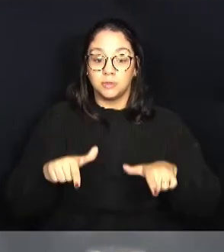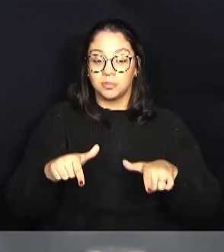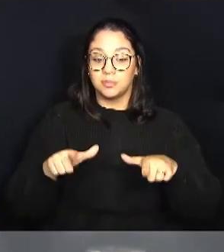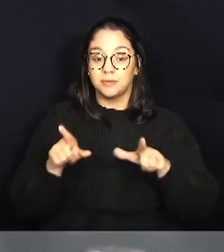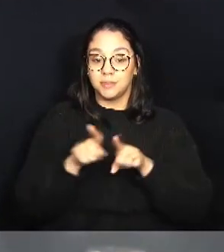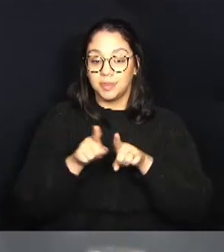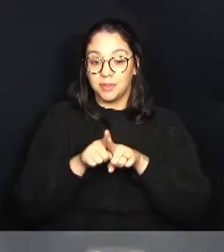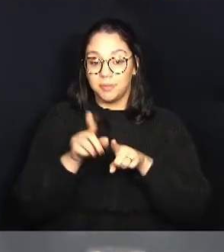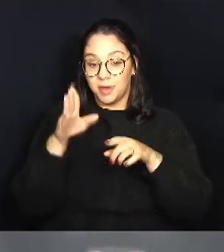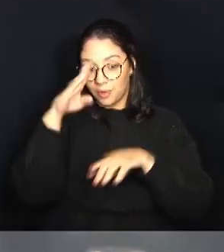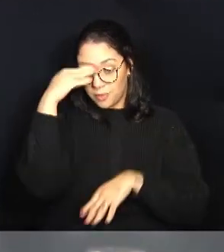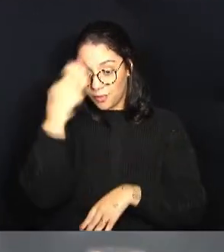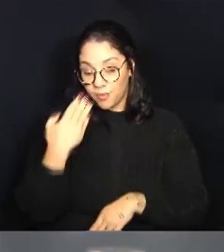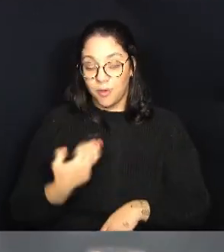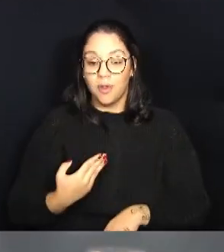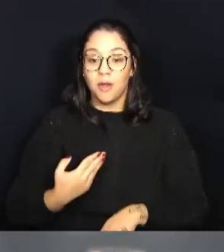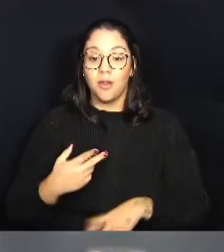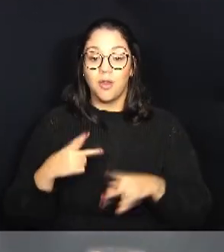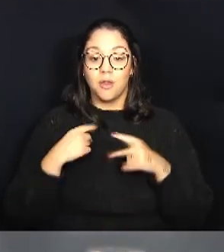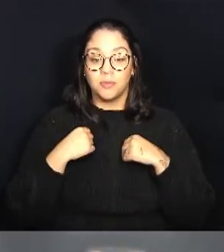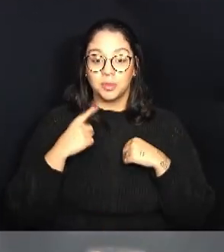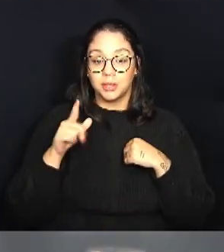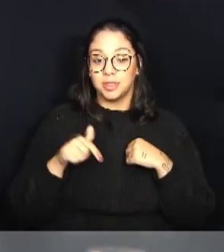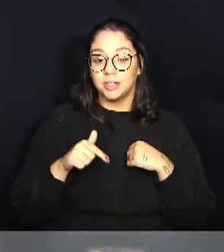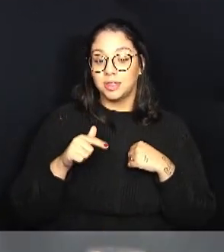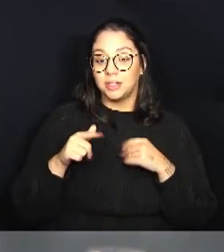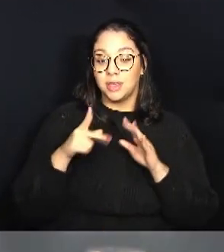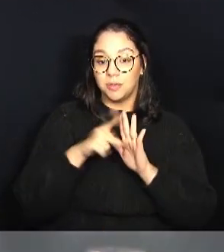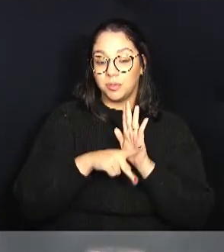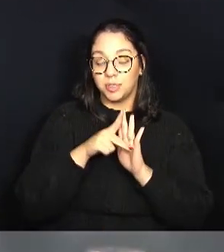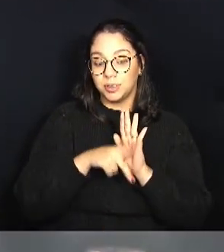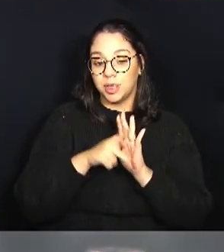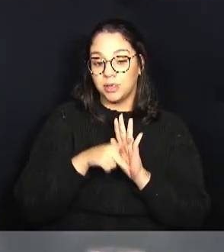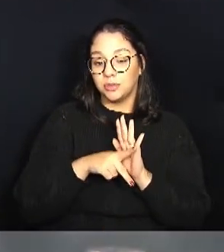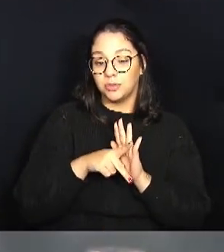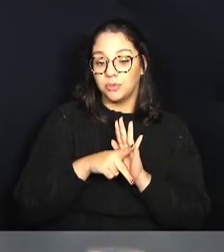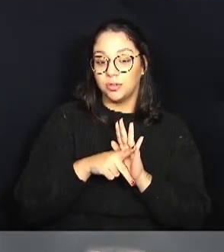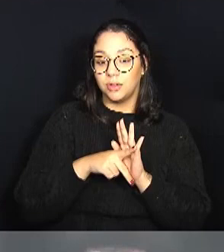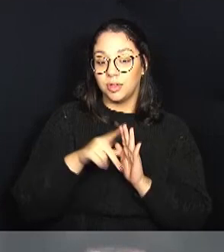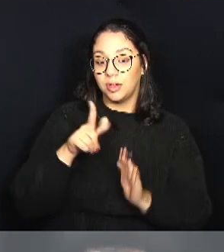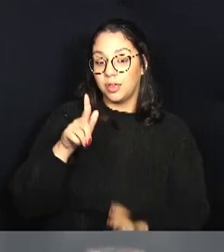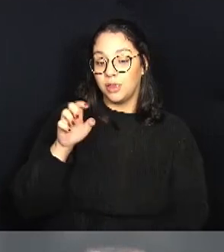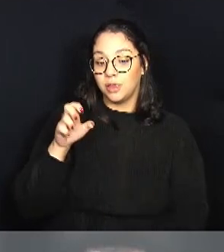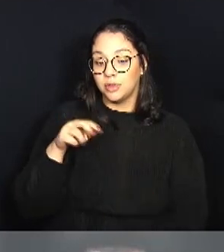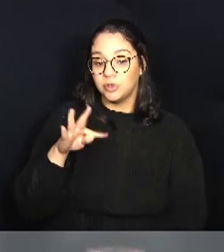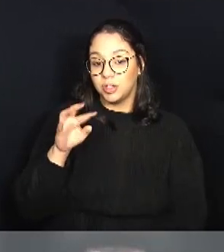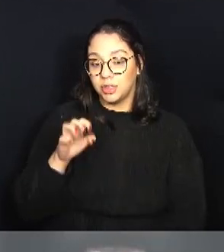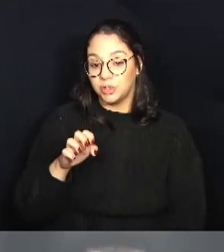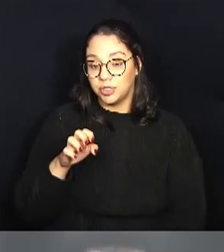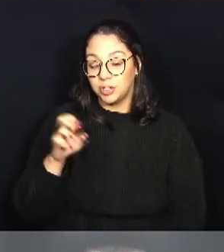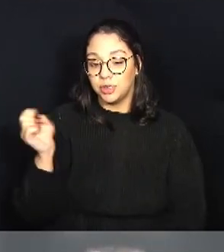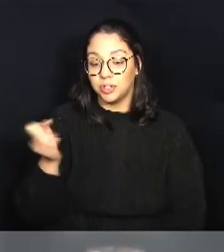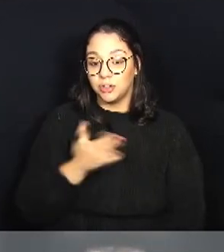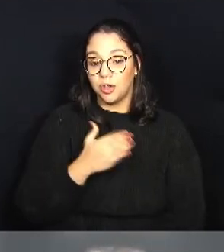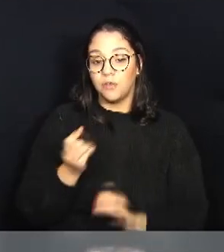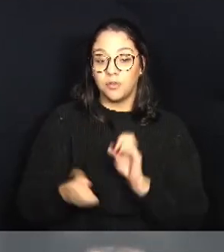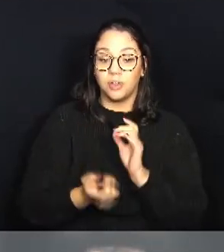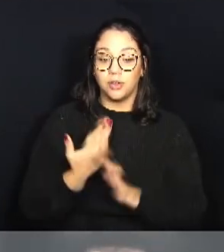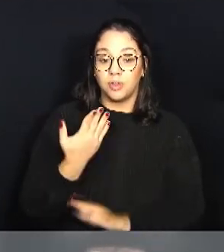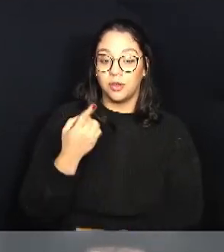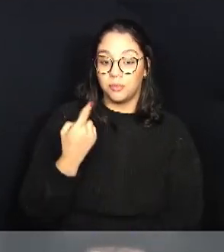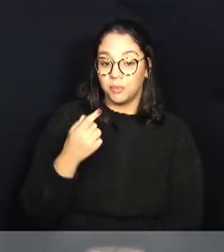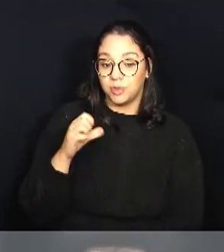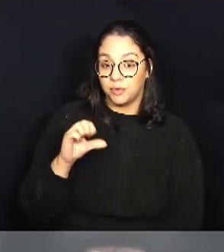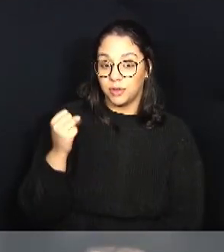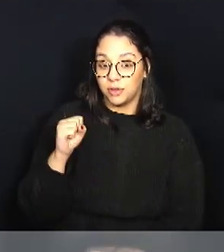honra ao mérito o projeto Gente Nova, Progem, organização da sociedade civil fundada em